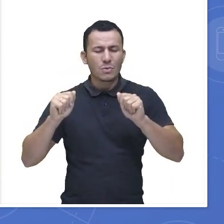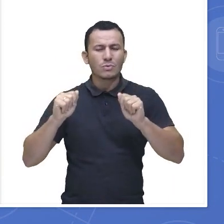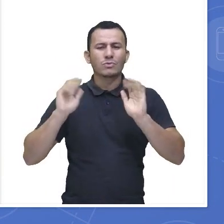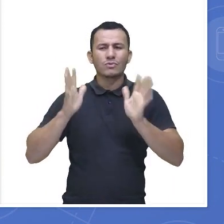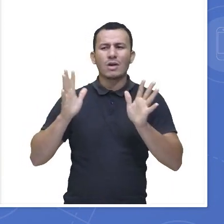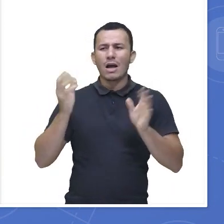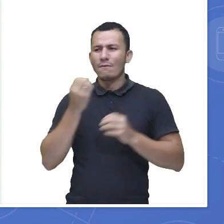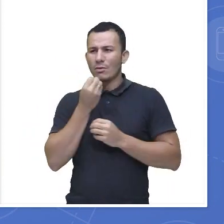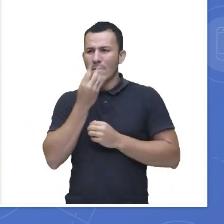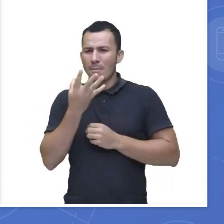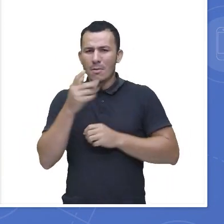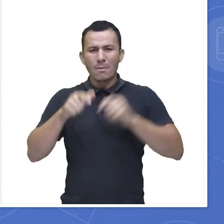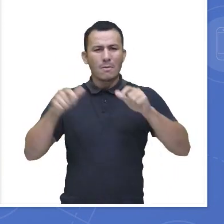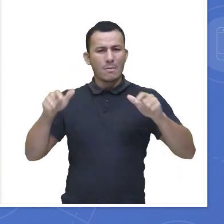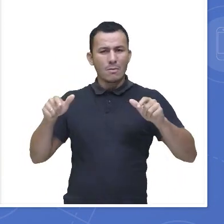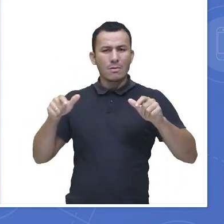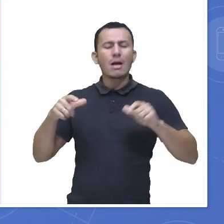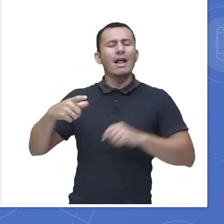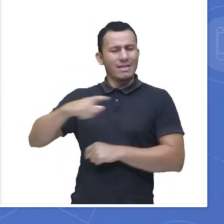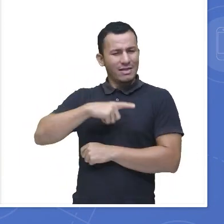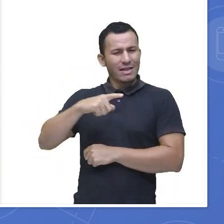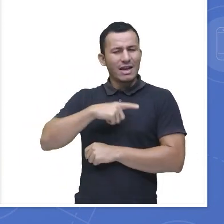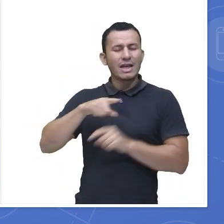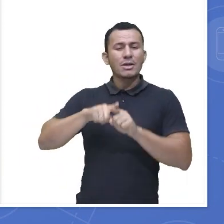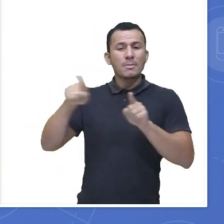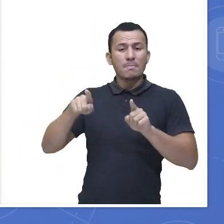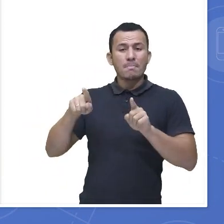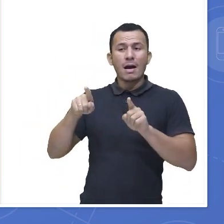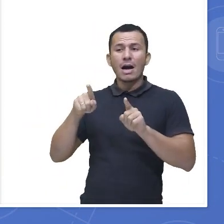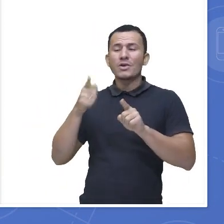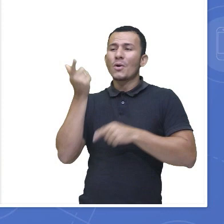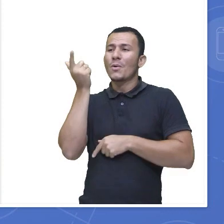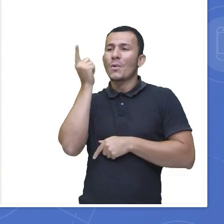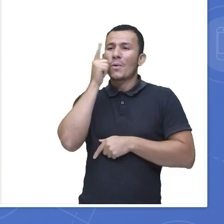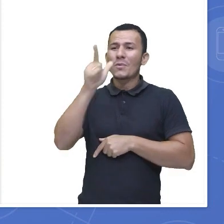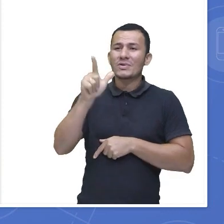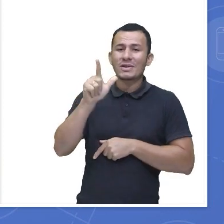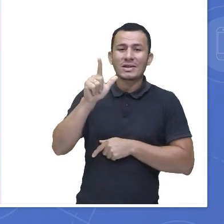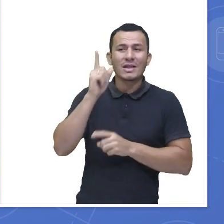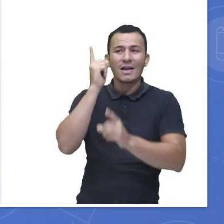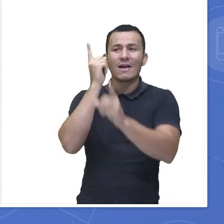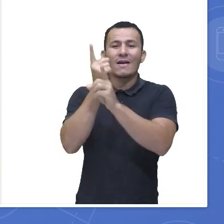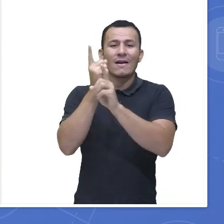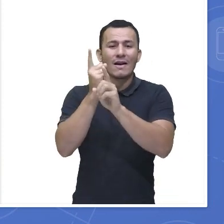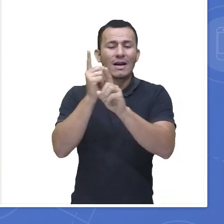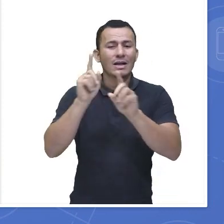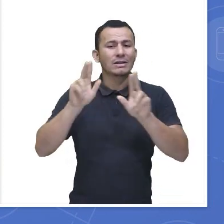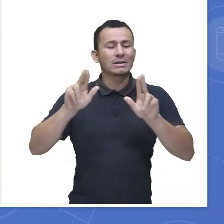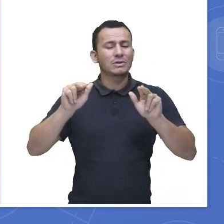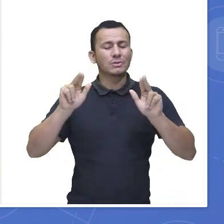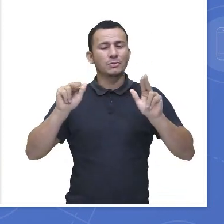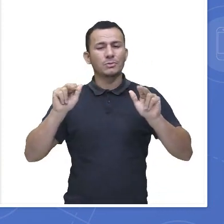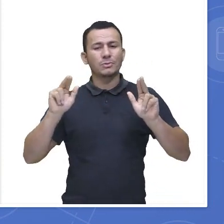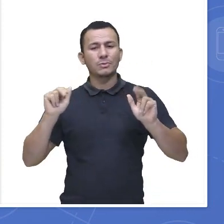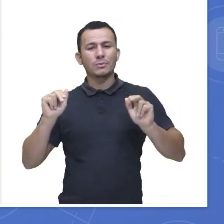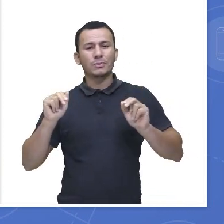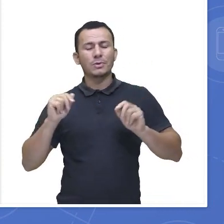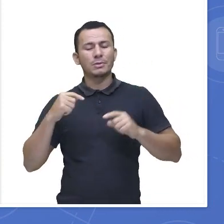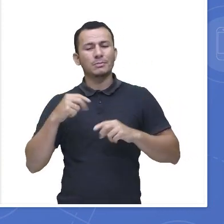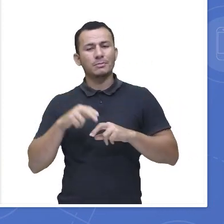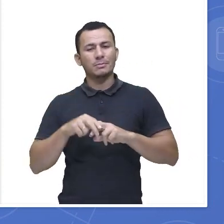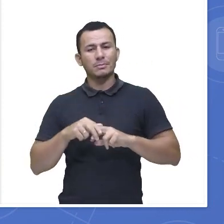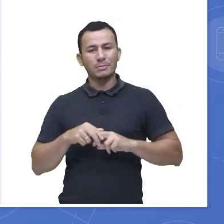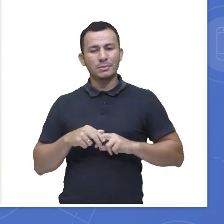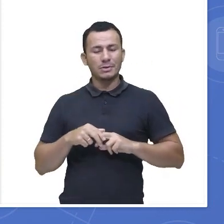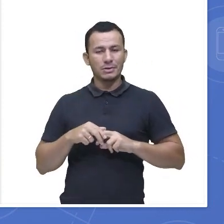pomos, existe sim, mas nós não a alcançamos, porque está sempre apenas onde a